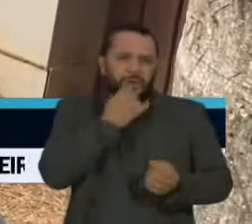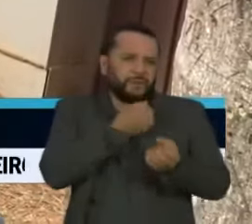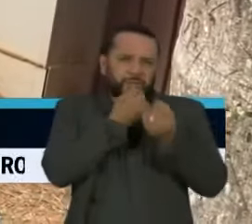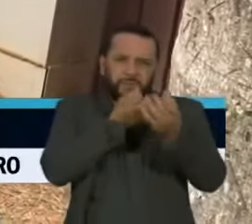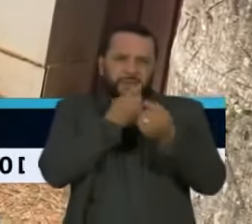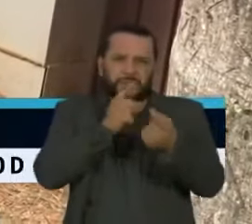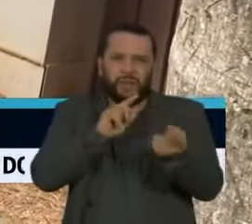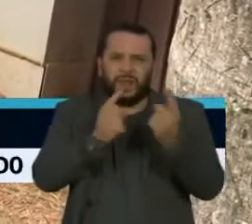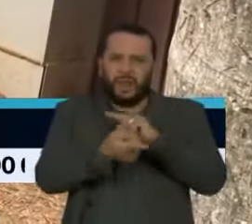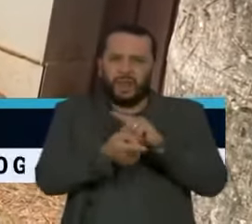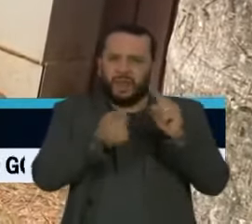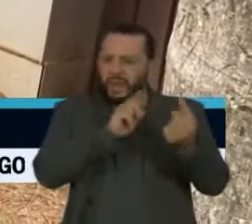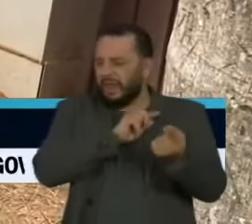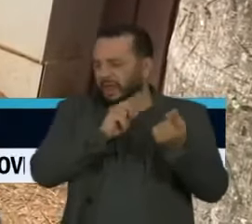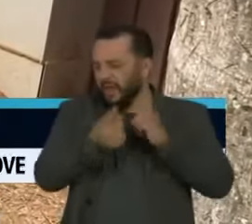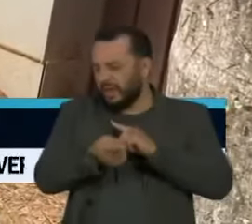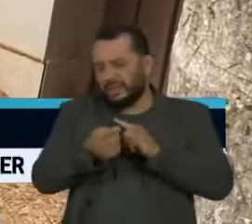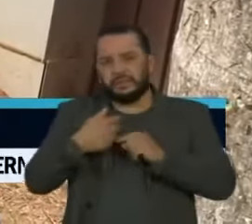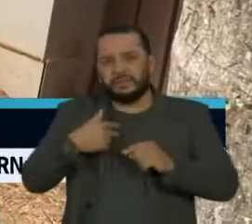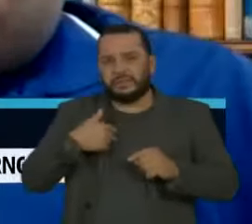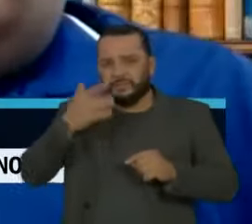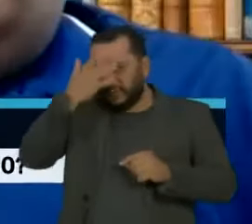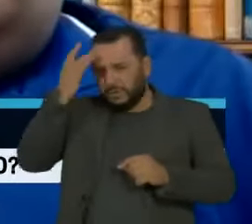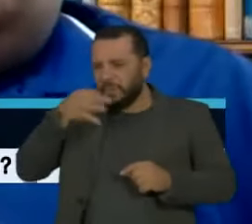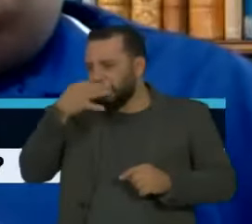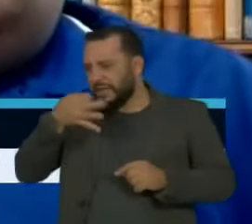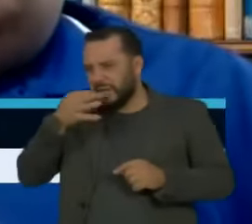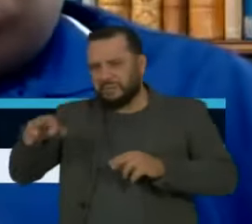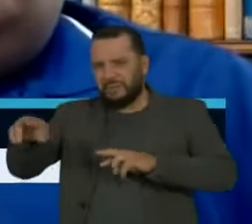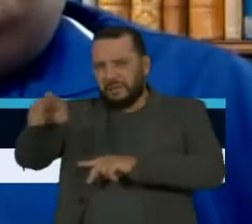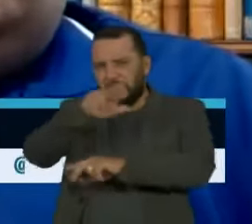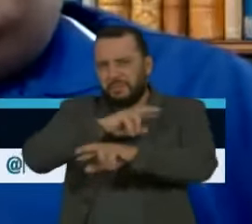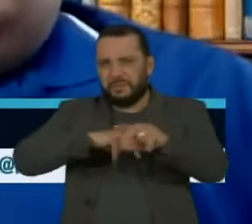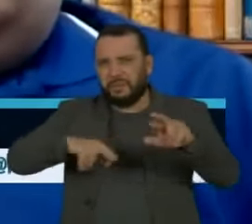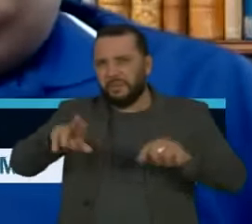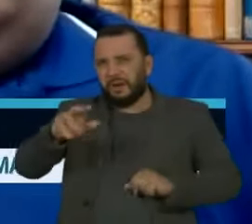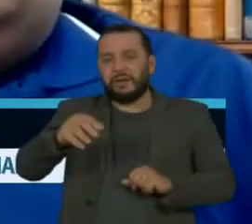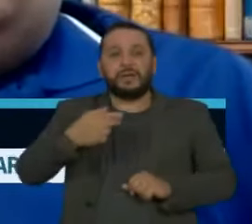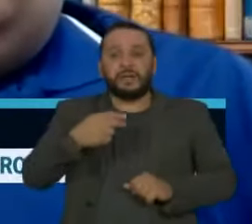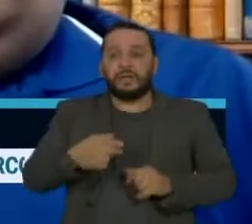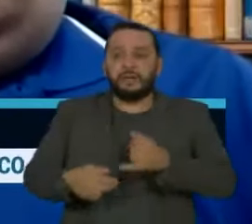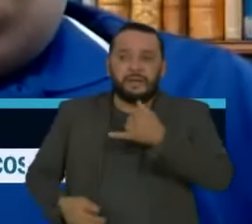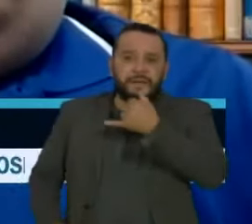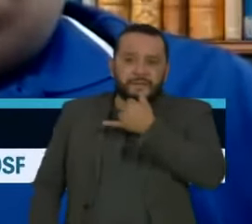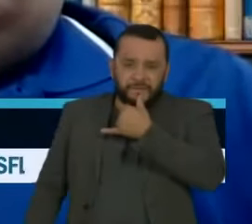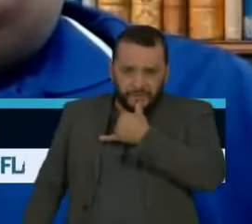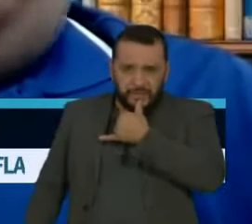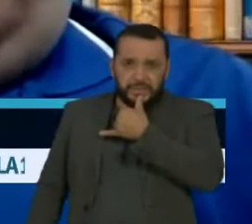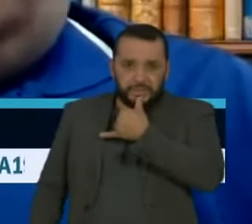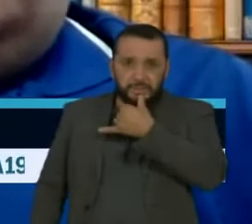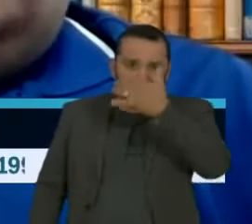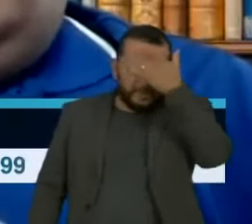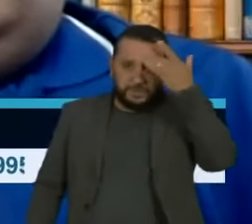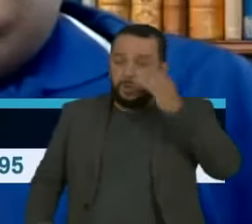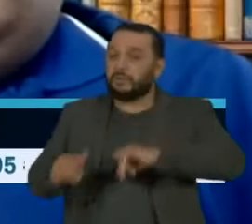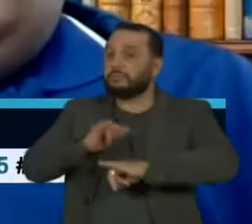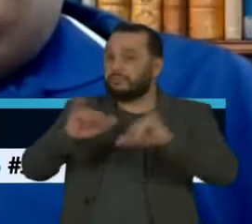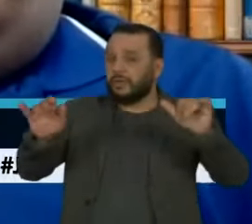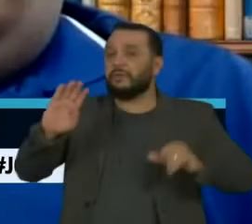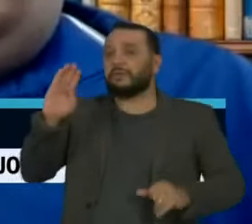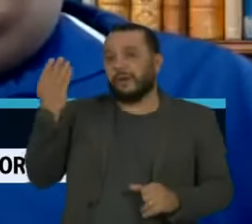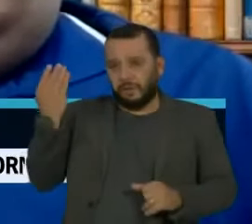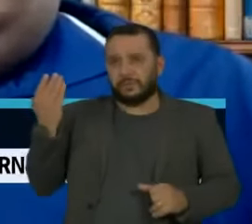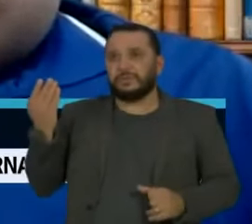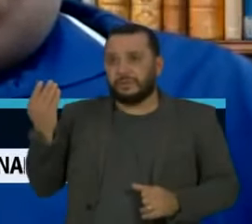vê pessoas dizendo uma coisa, a imprensa dizendo outra. Infelizmente, muita gente disseminando informações falsas e